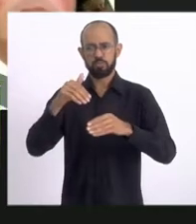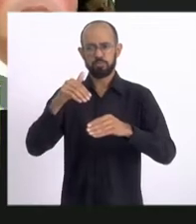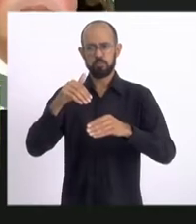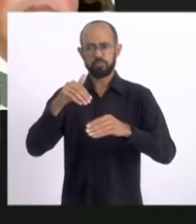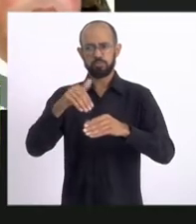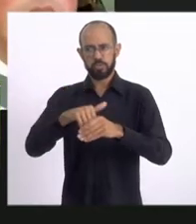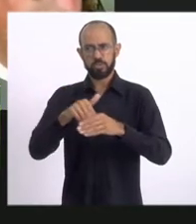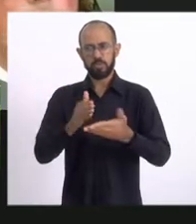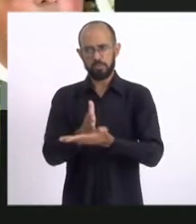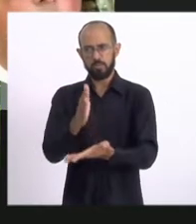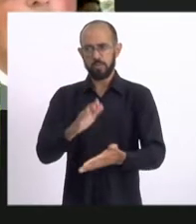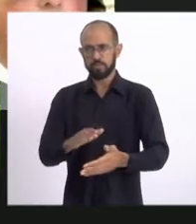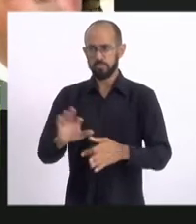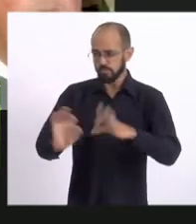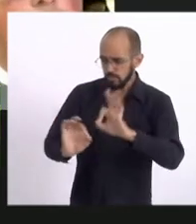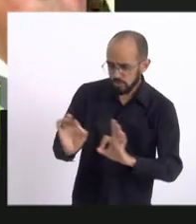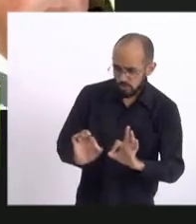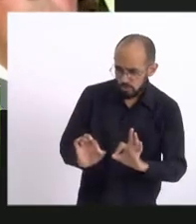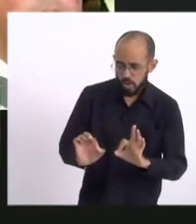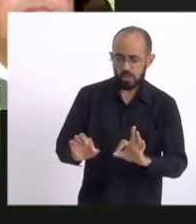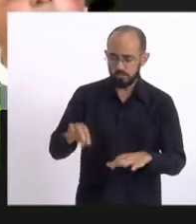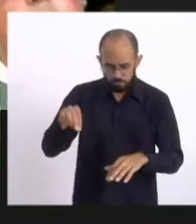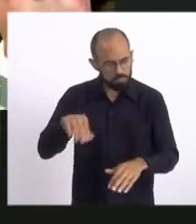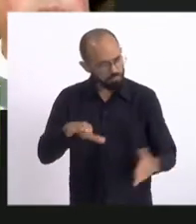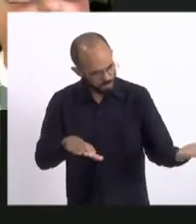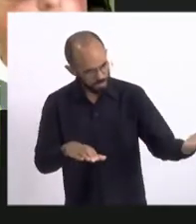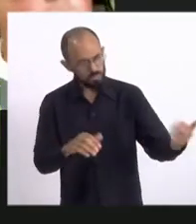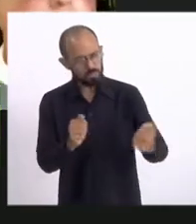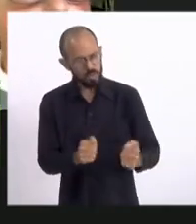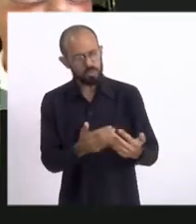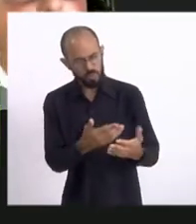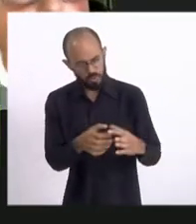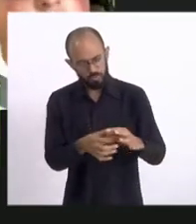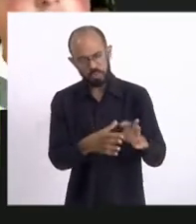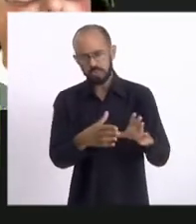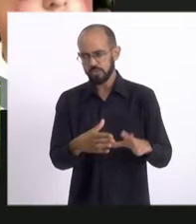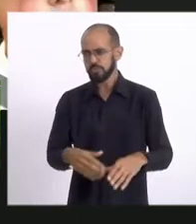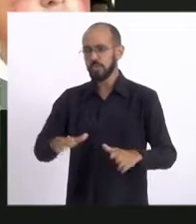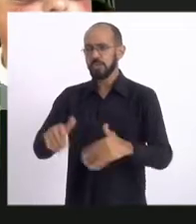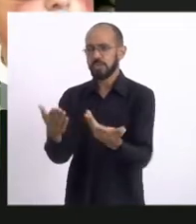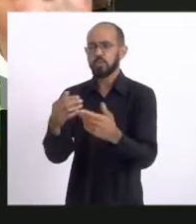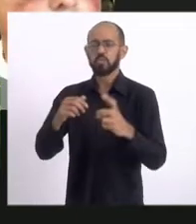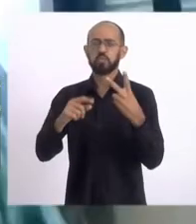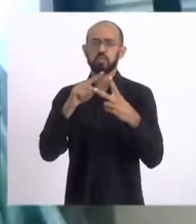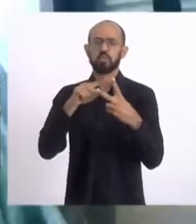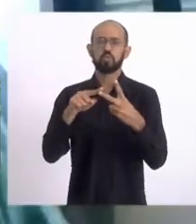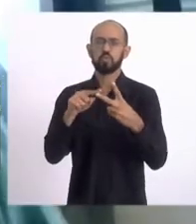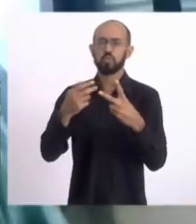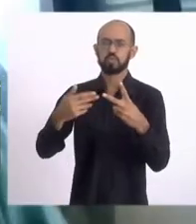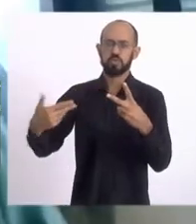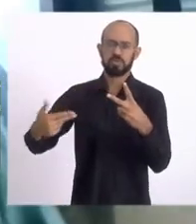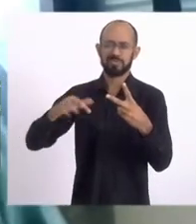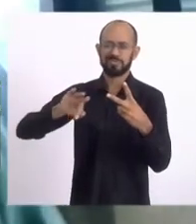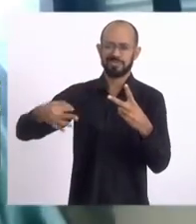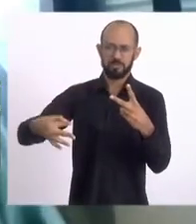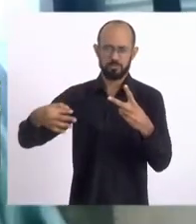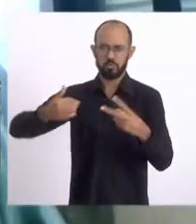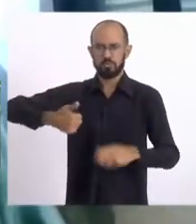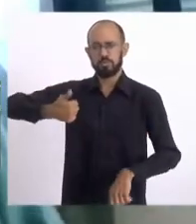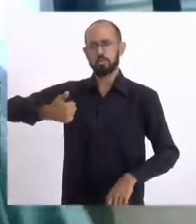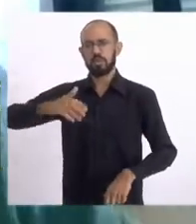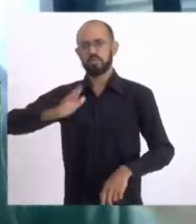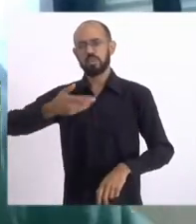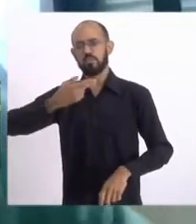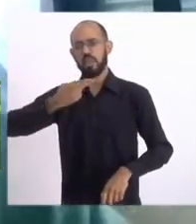breve questão de ordem, presidente. Por favor, deputado Mink. São dois pontos muito simples. Um, eu já falei com